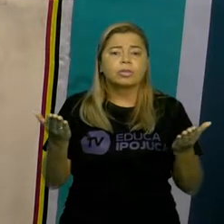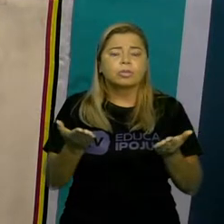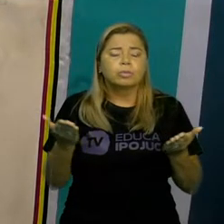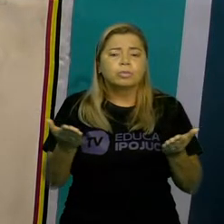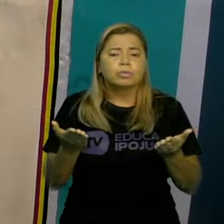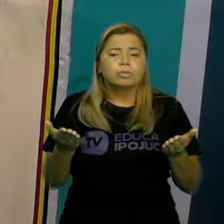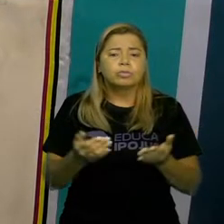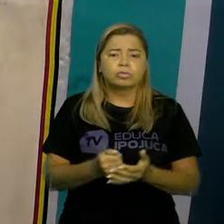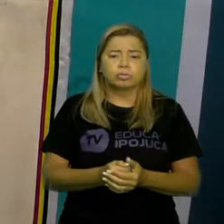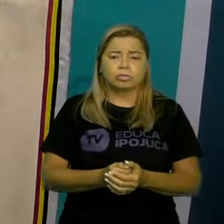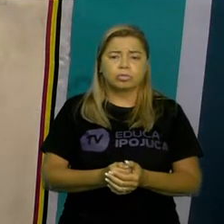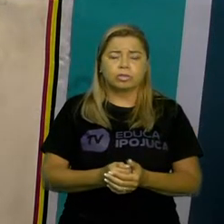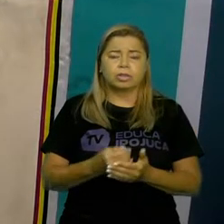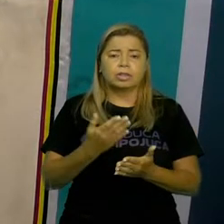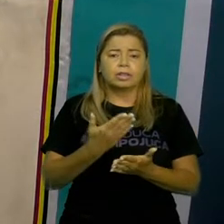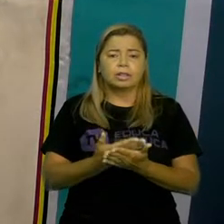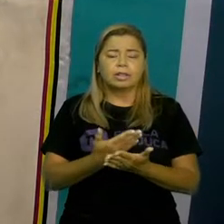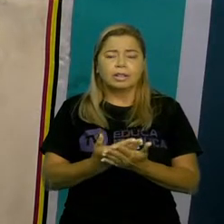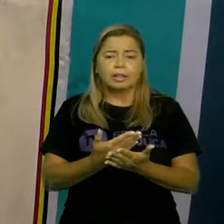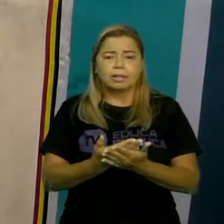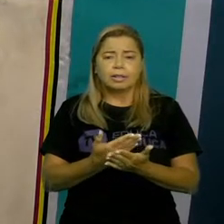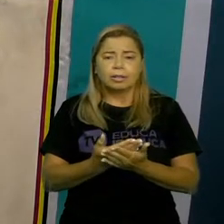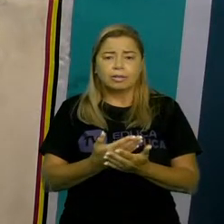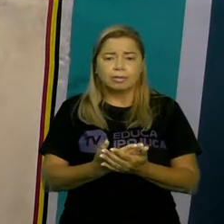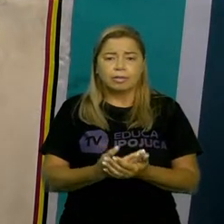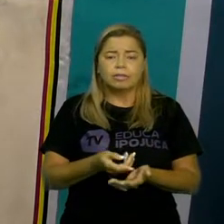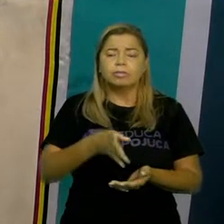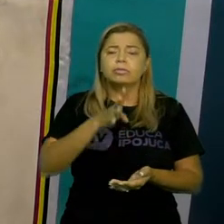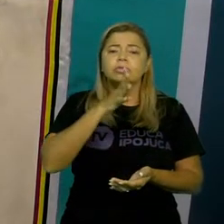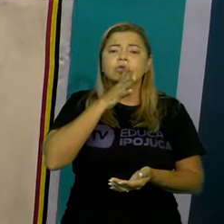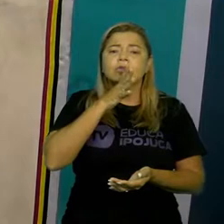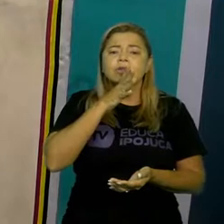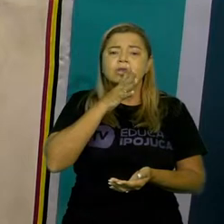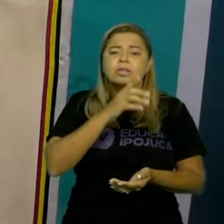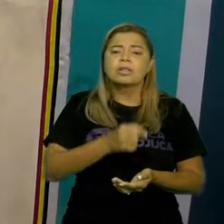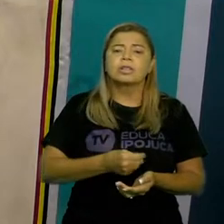uma aula que vamos conhecer um por um,